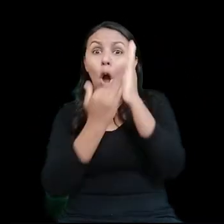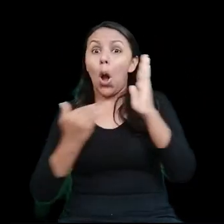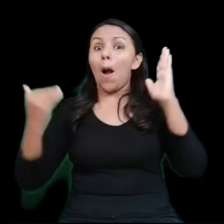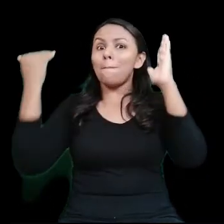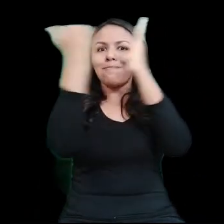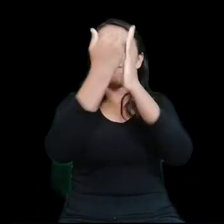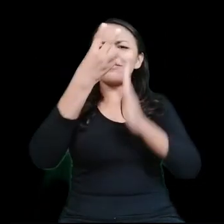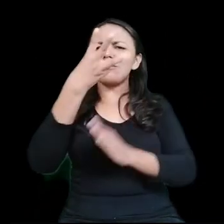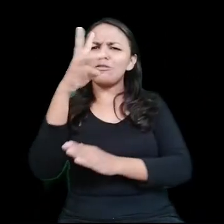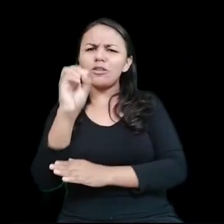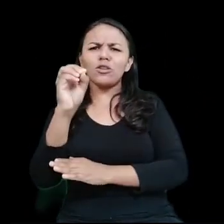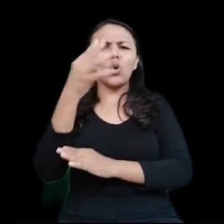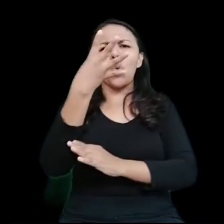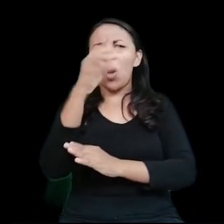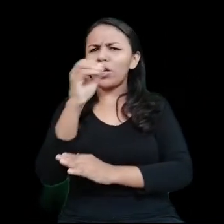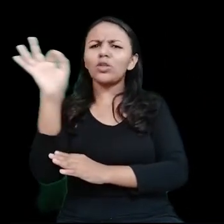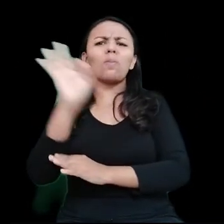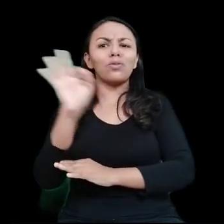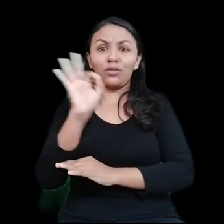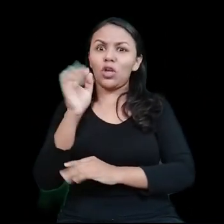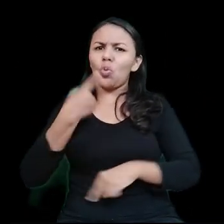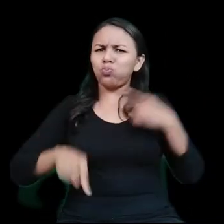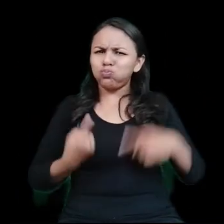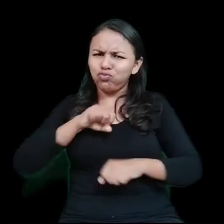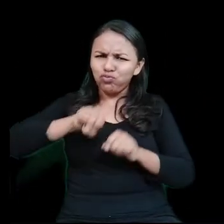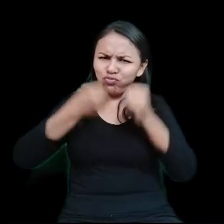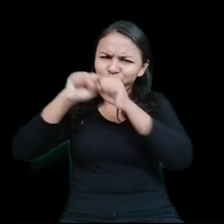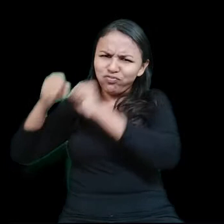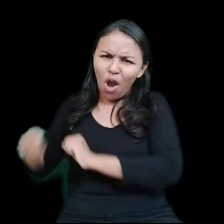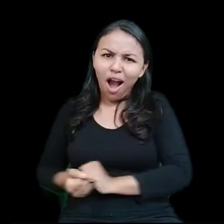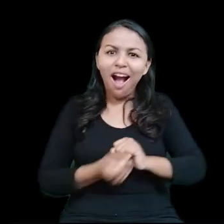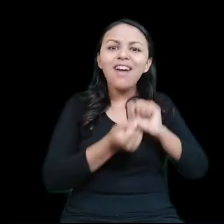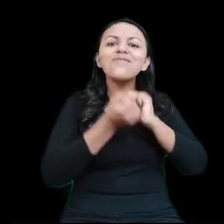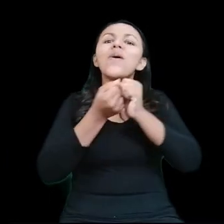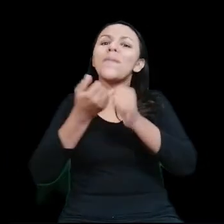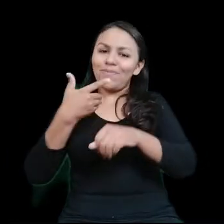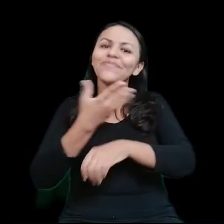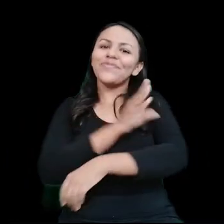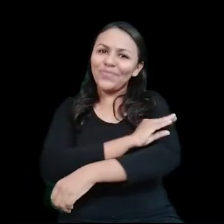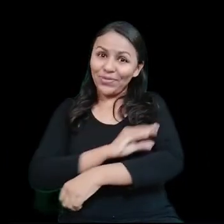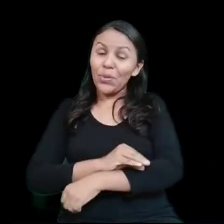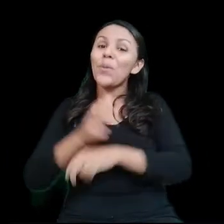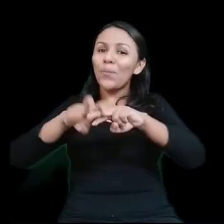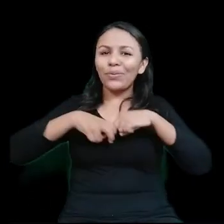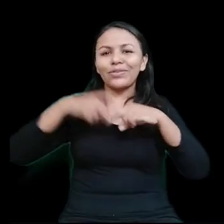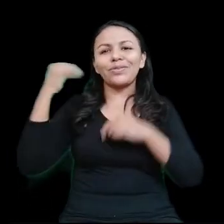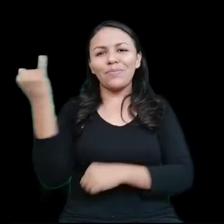a 40% o meu metabolismo na massa muscular. Então é importante o exercício